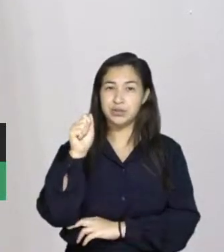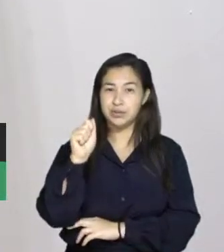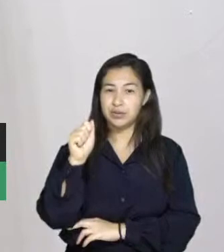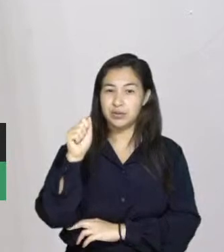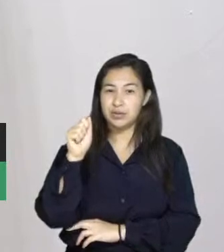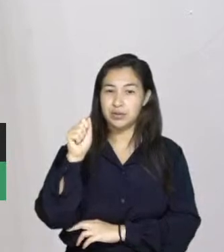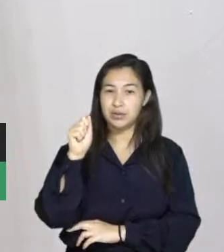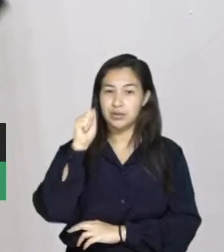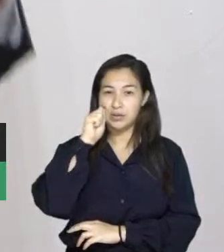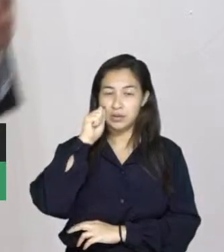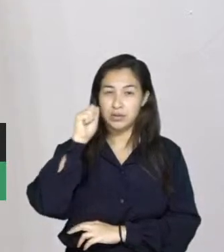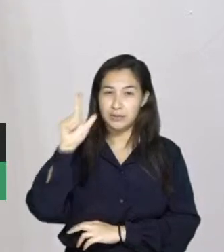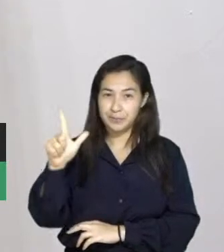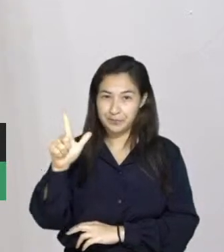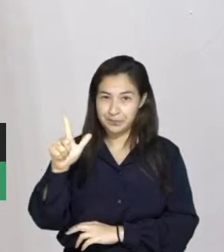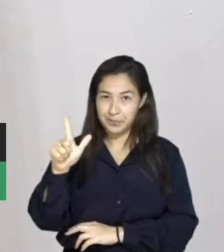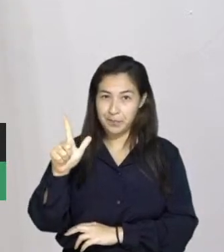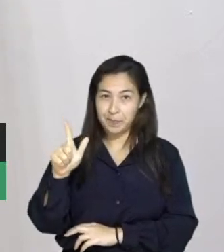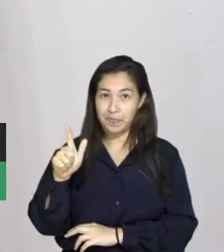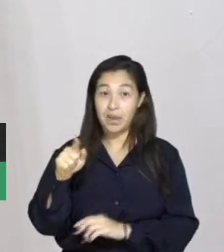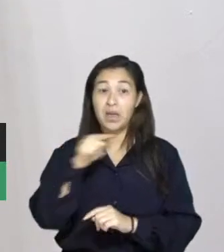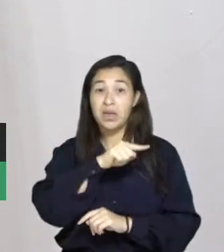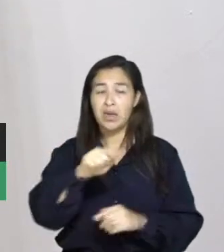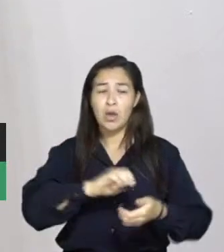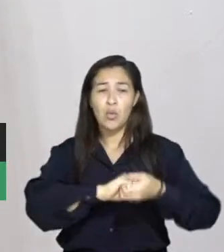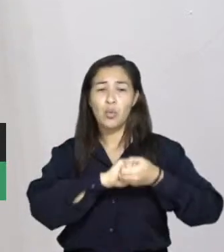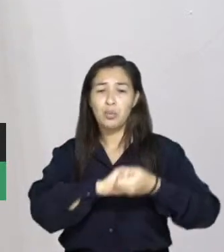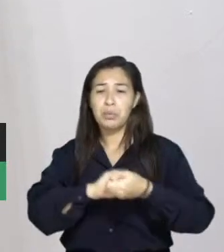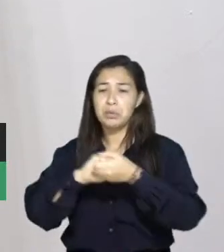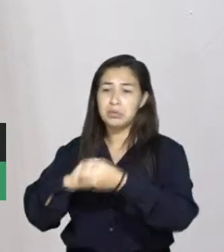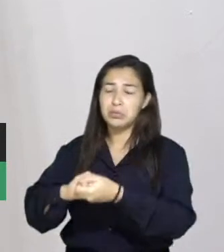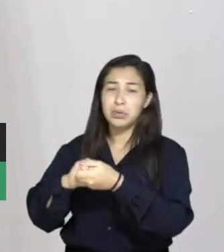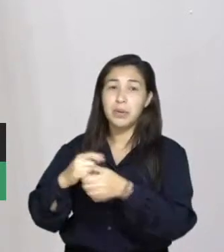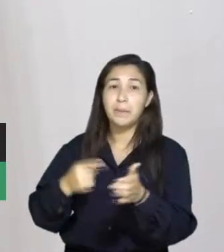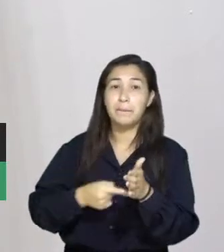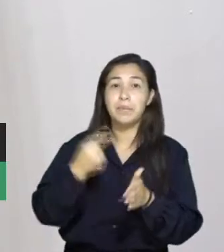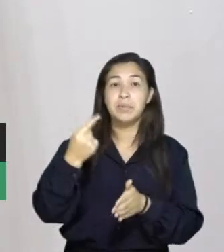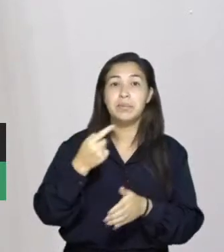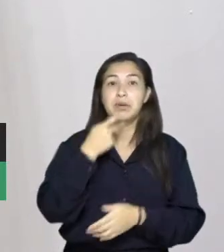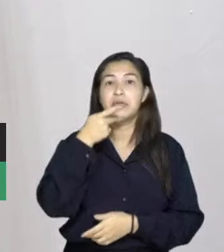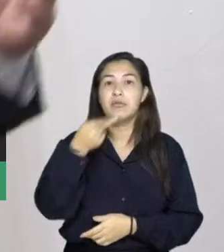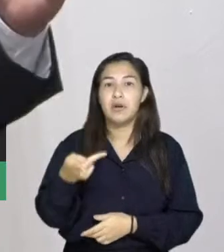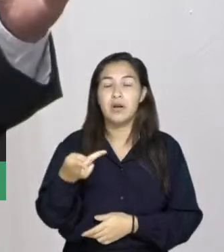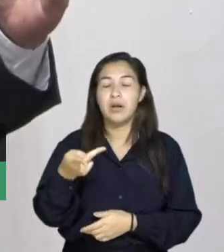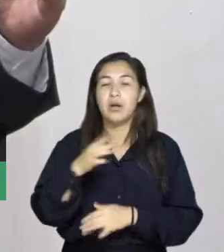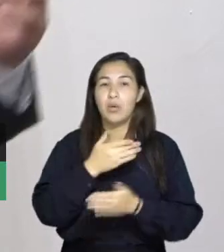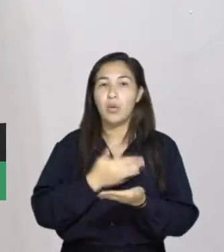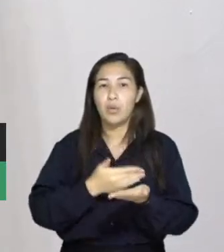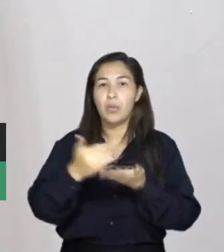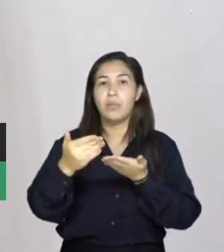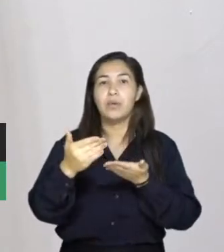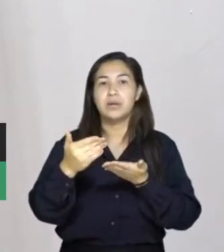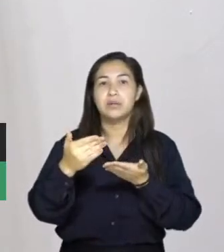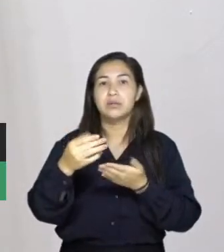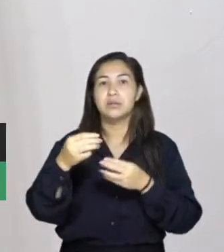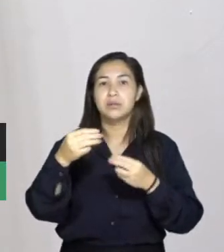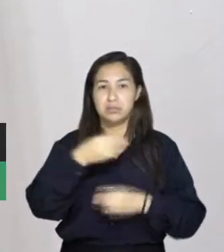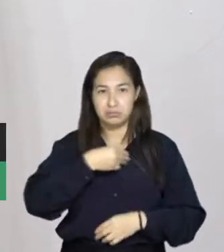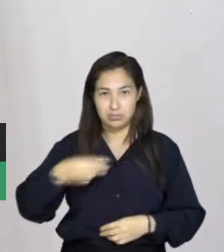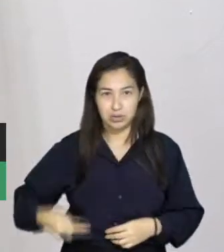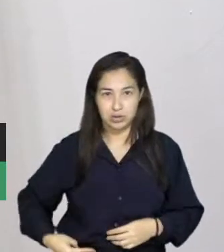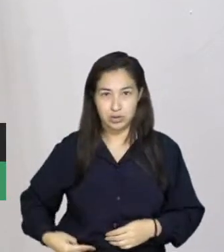organizarem, se cumprimentarem, o primeiro a falar foi o ministro. abriu a tela e